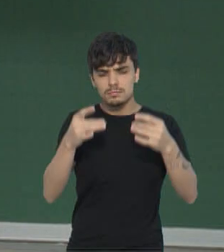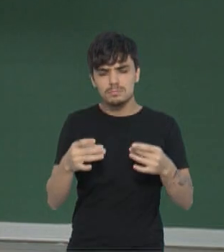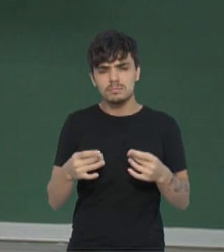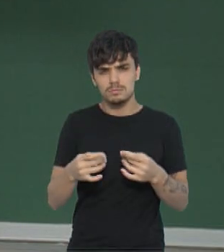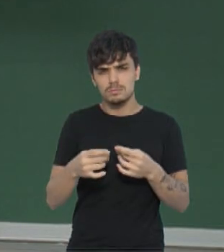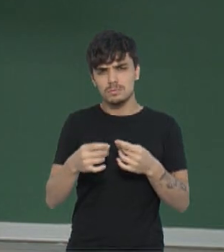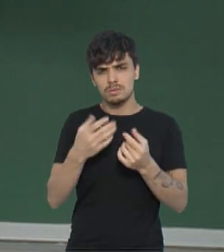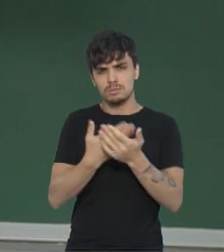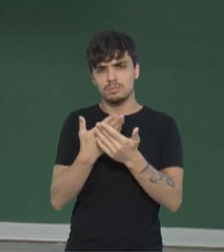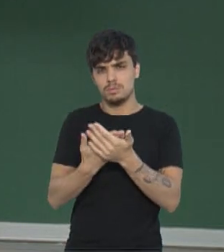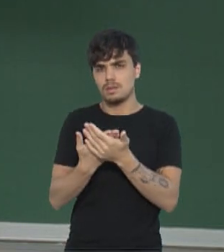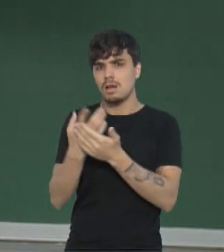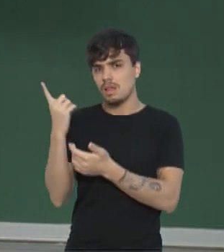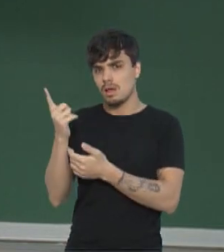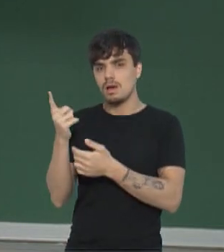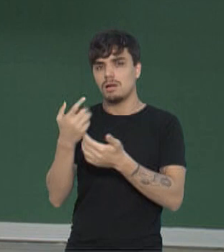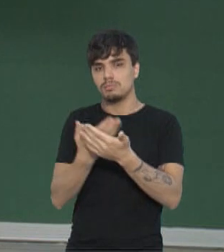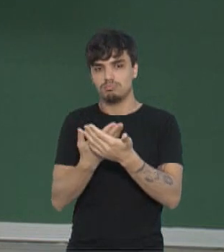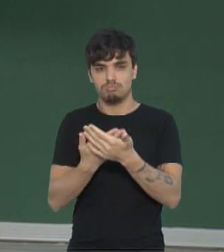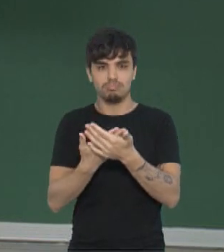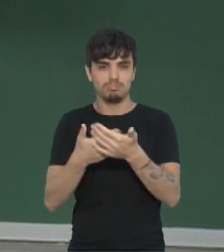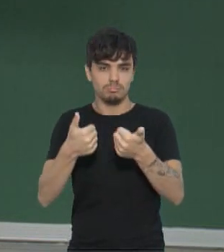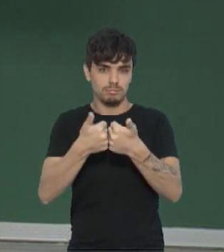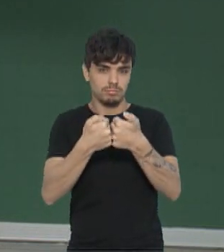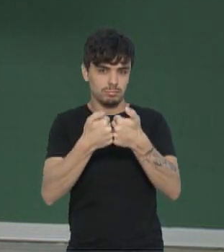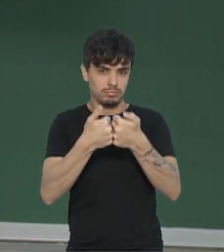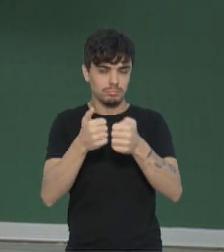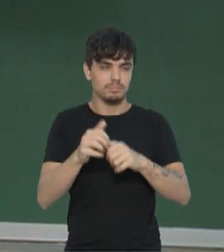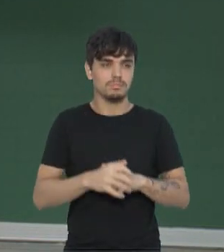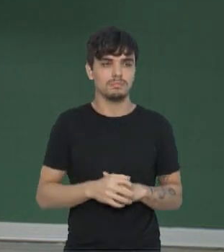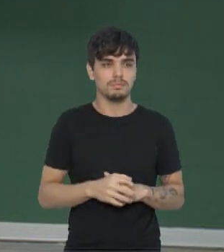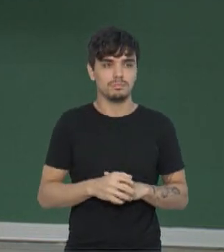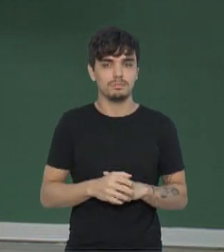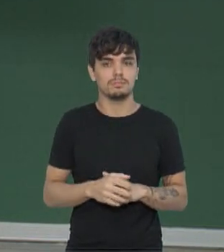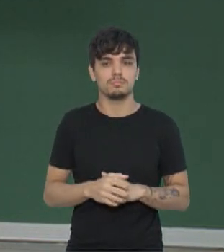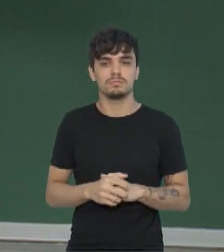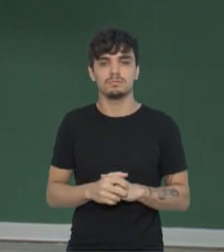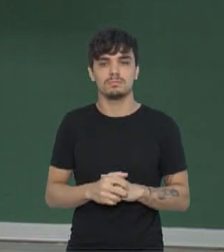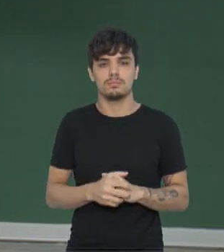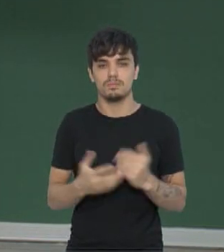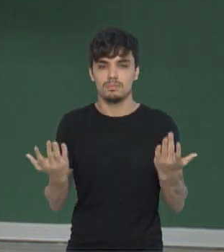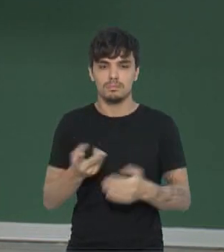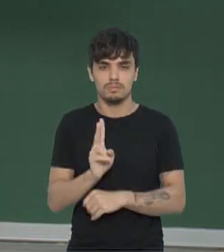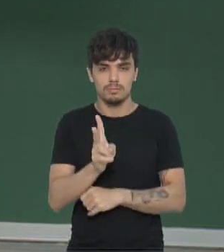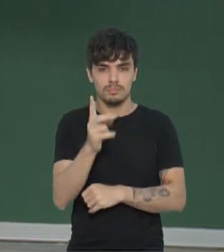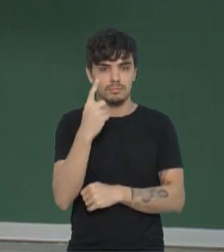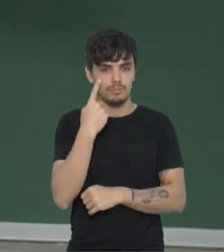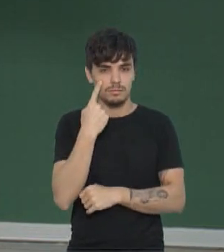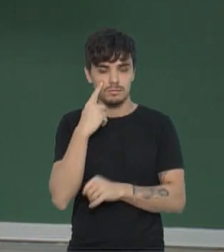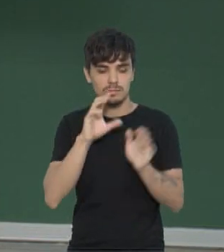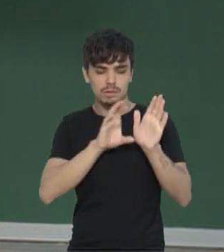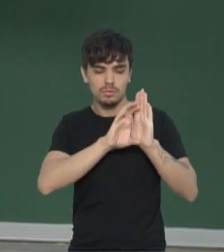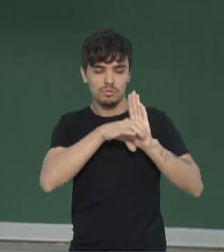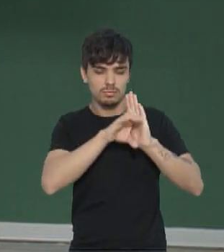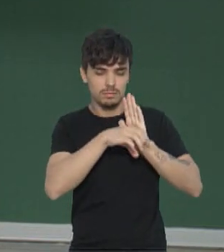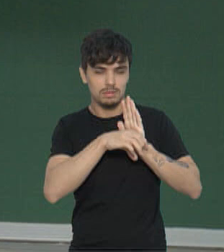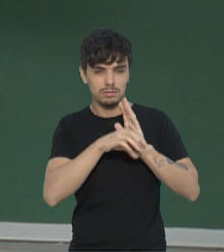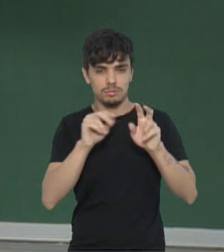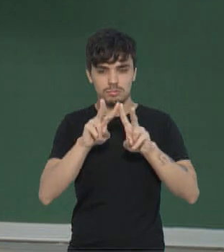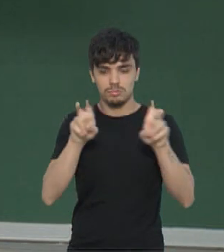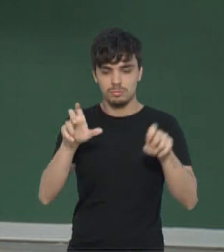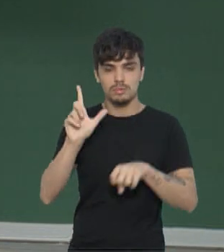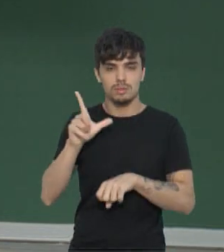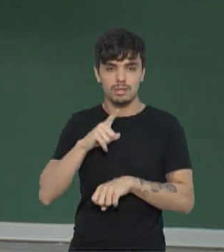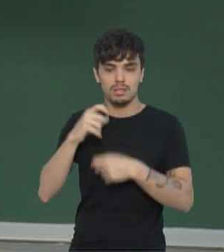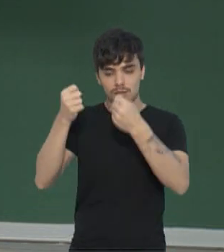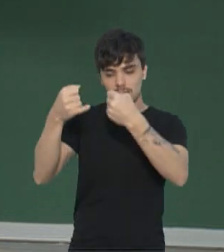aula de física, né? Que vai ter astronomia e ver essas coisas aí. Mas vamos seguir que pelo menos um conceitozinho sobre isso eu já